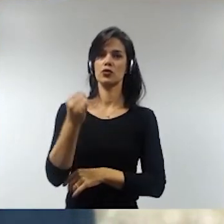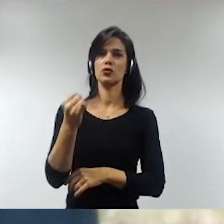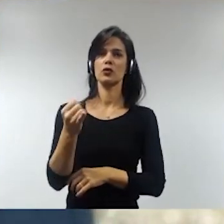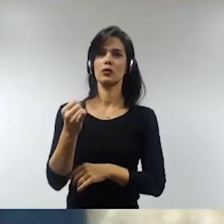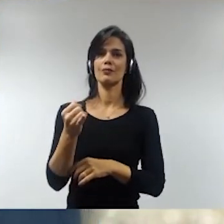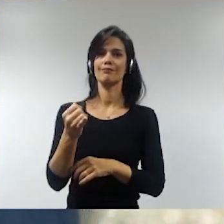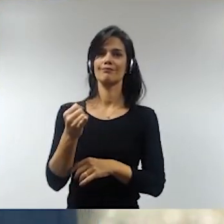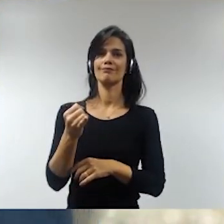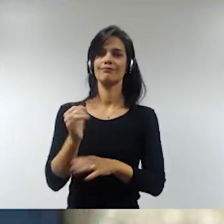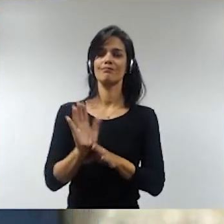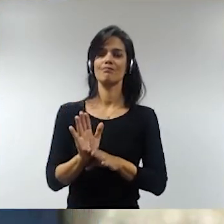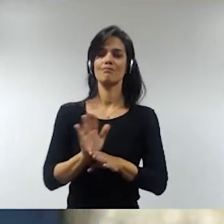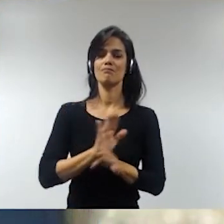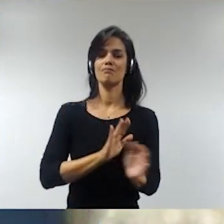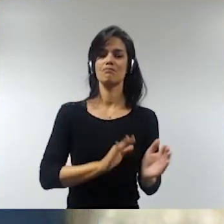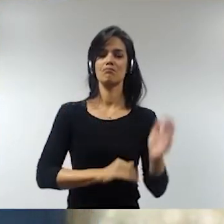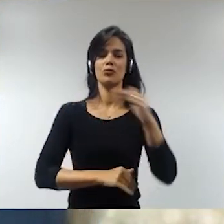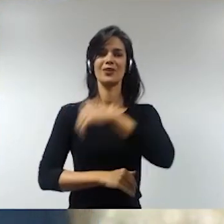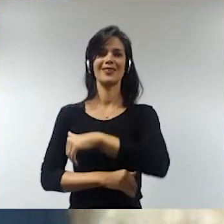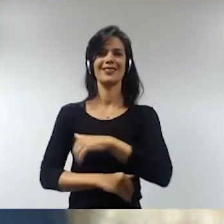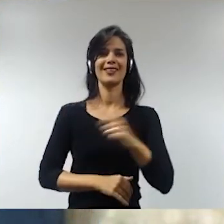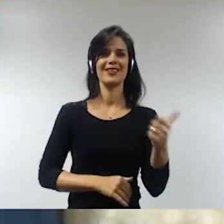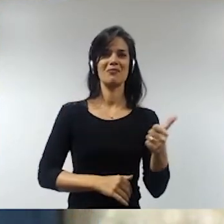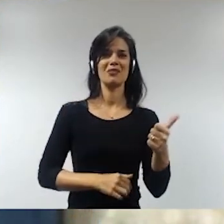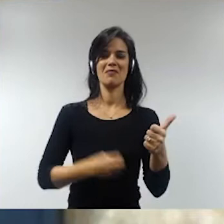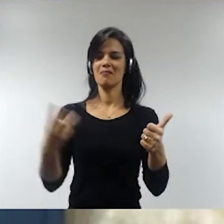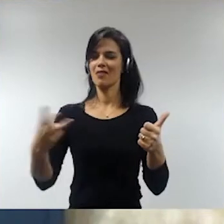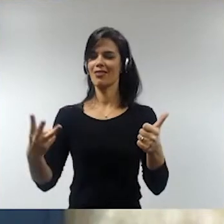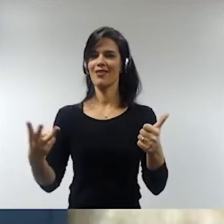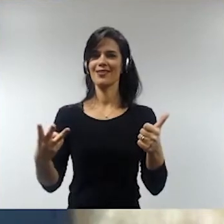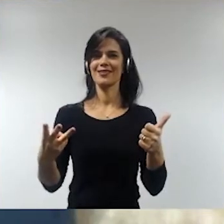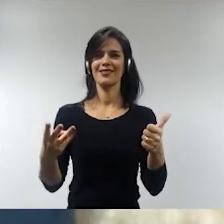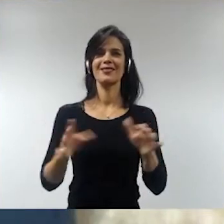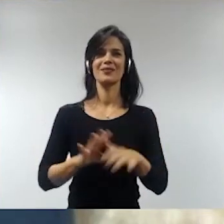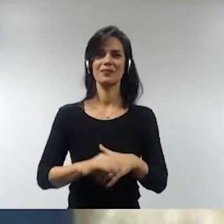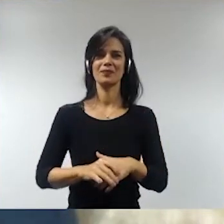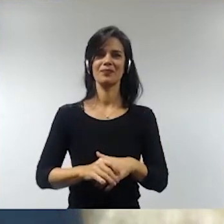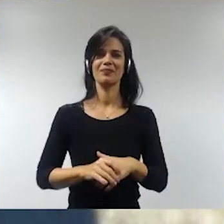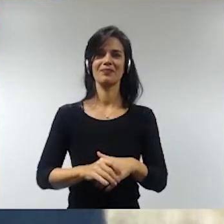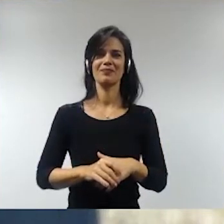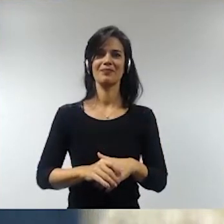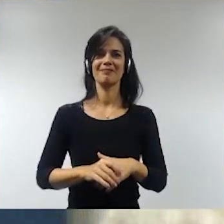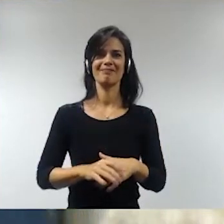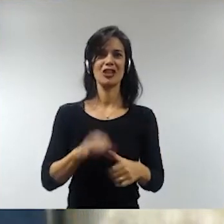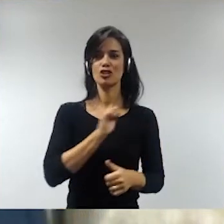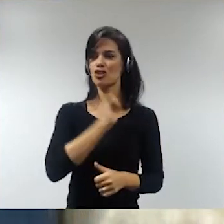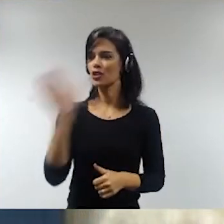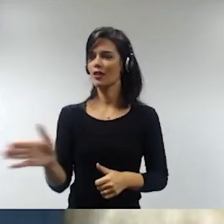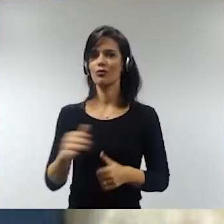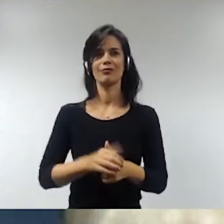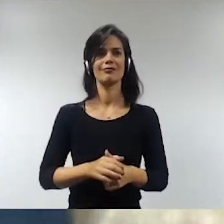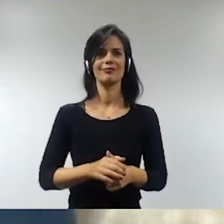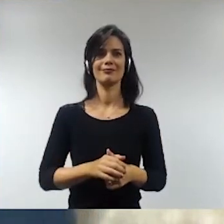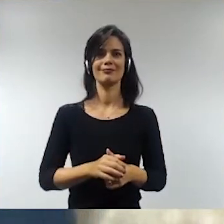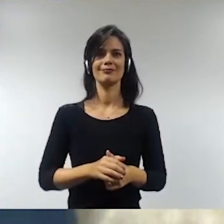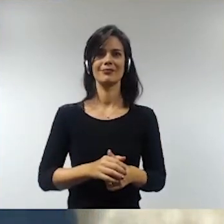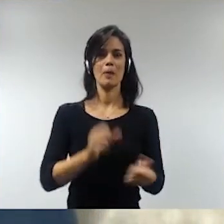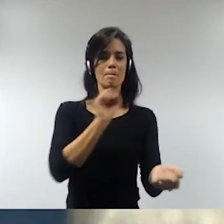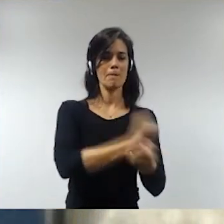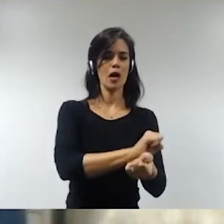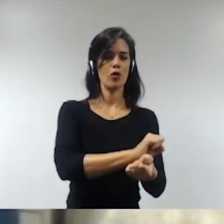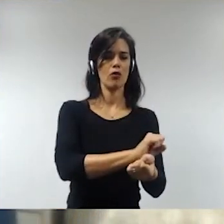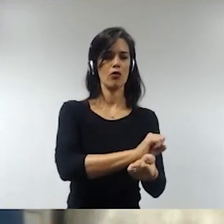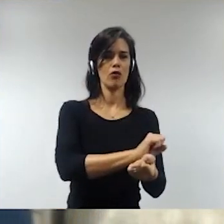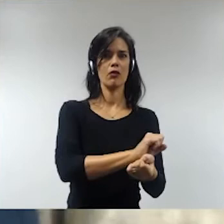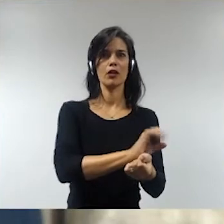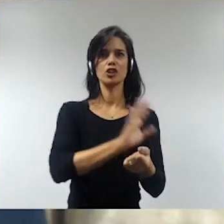etapas. Essa segunda etapa que eu defendi aqui, o CNJ partiu direto da primeira para a terceira. Parou tudo e na